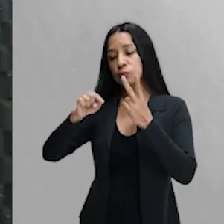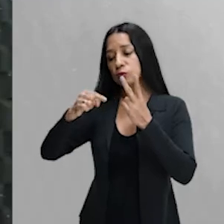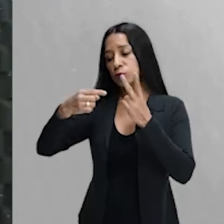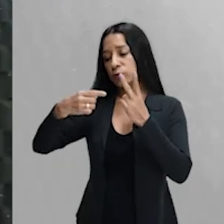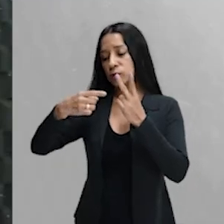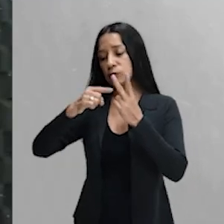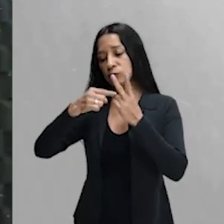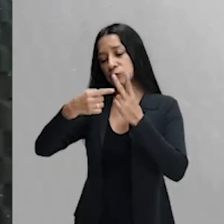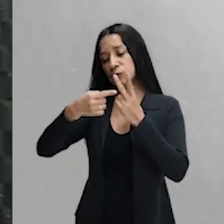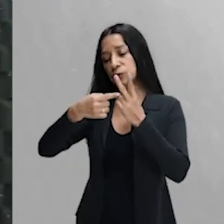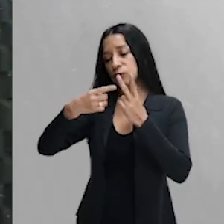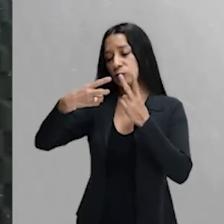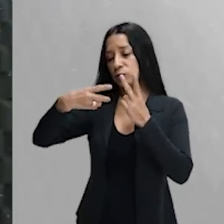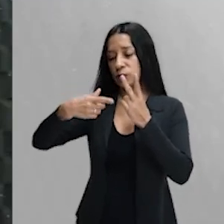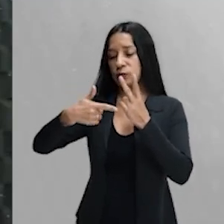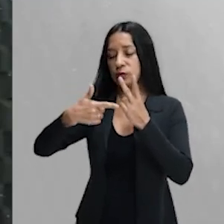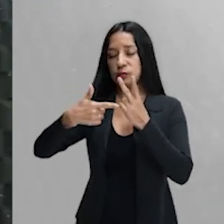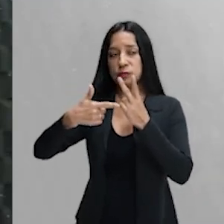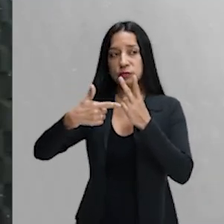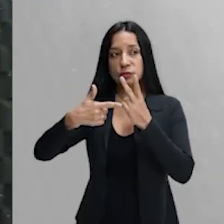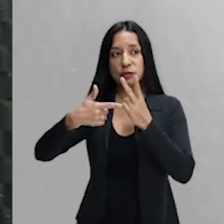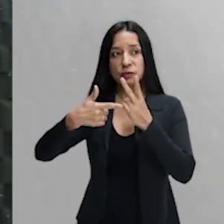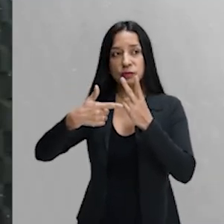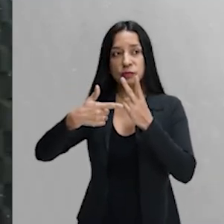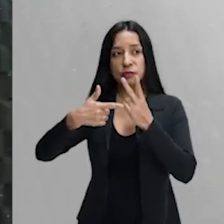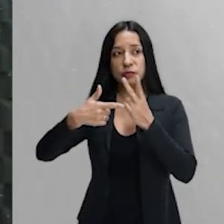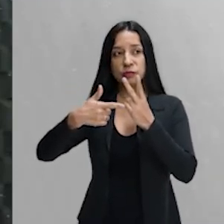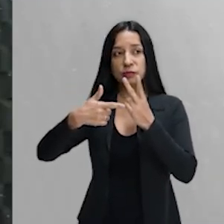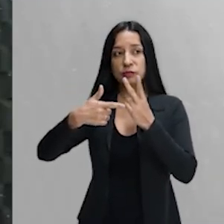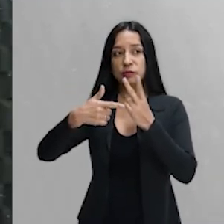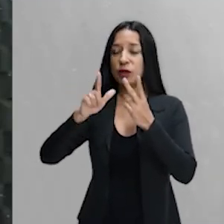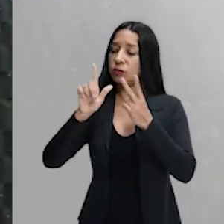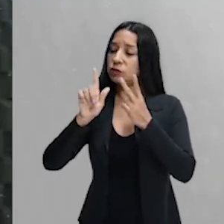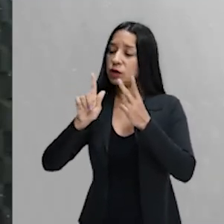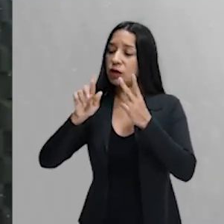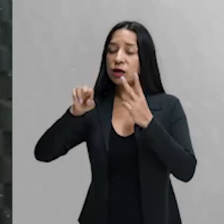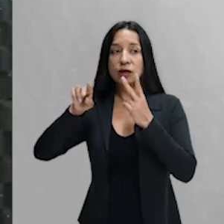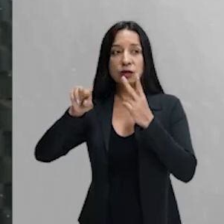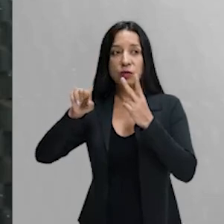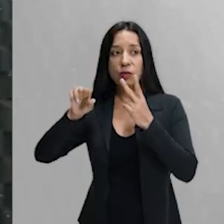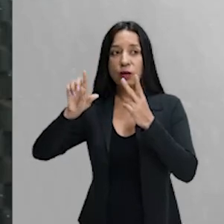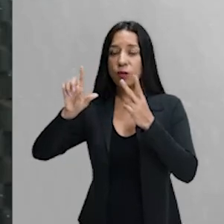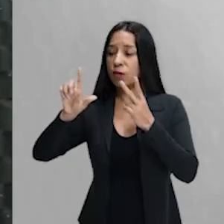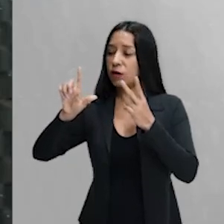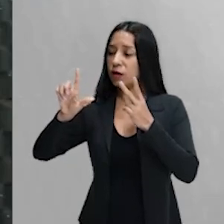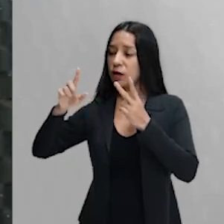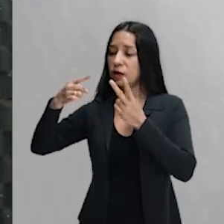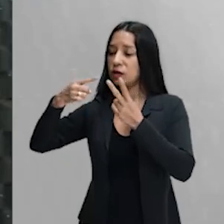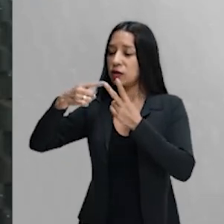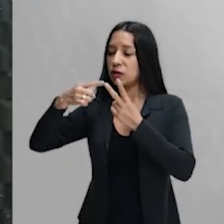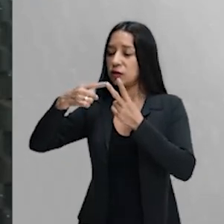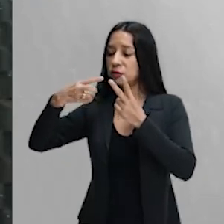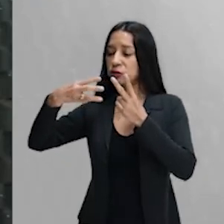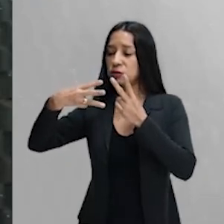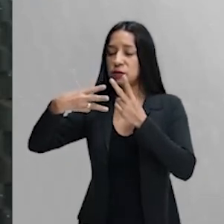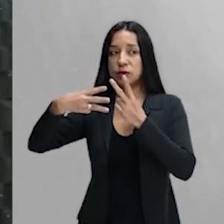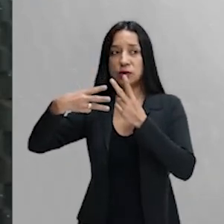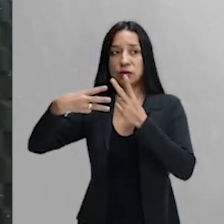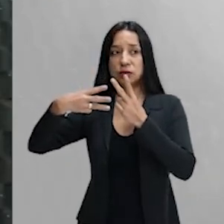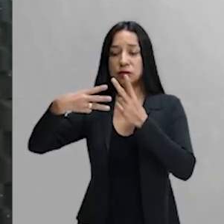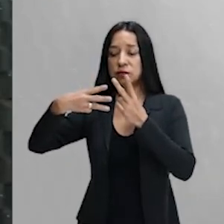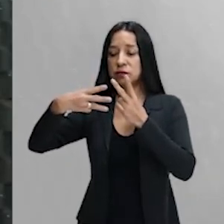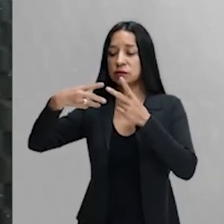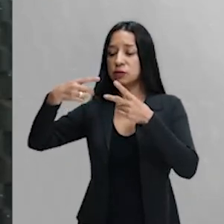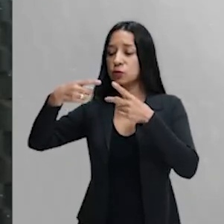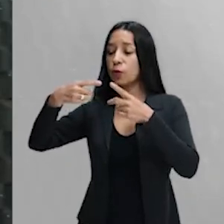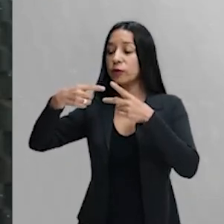com a altura do triângulo equilátero, porque a face lateral da pirâmide é um triângulo equilátero. Tá? Então, você pode